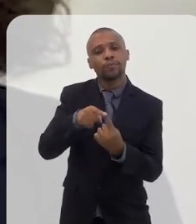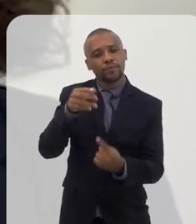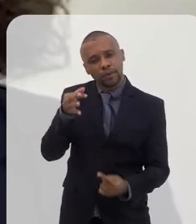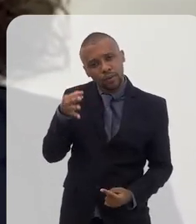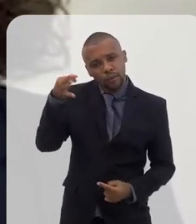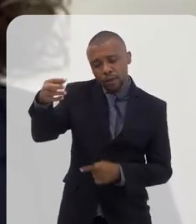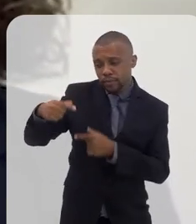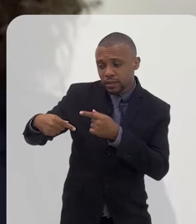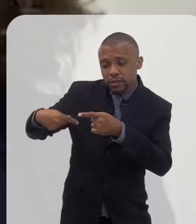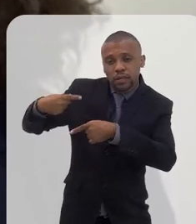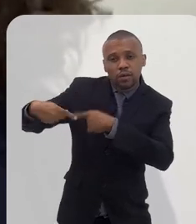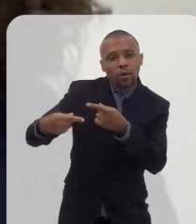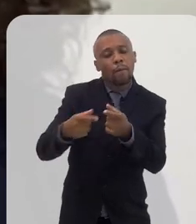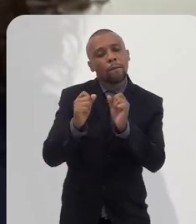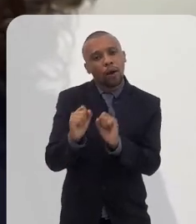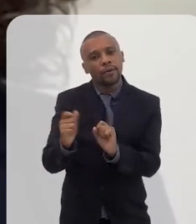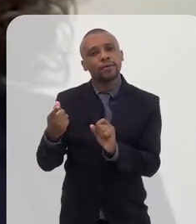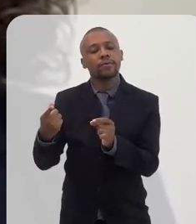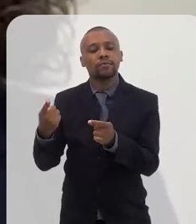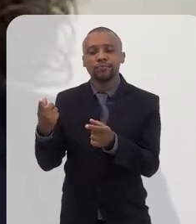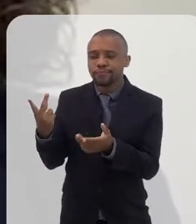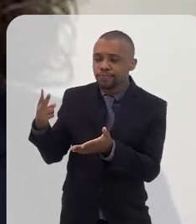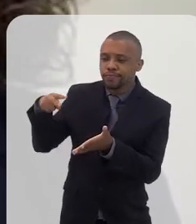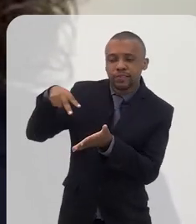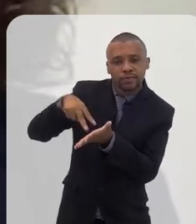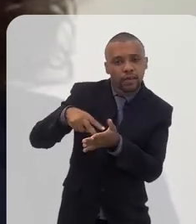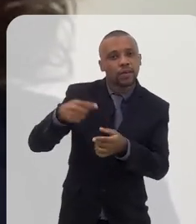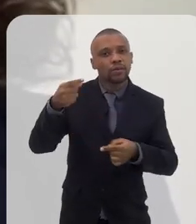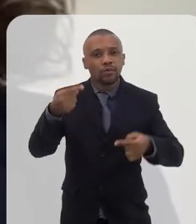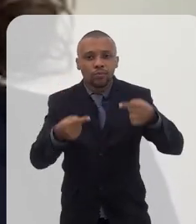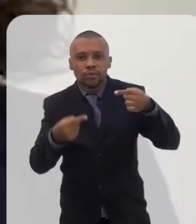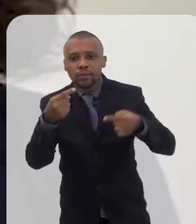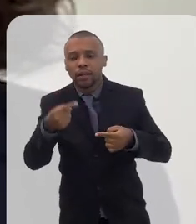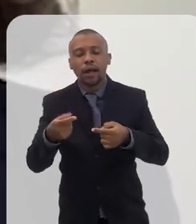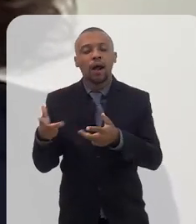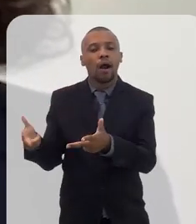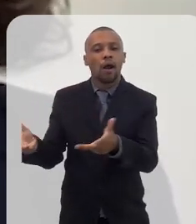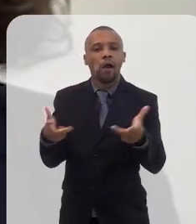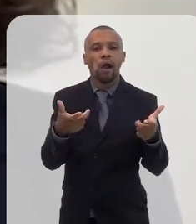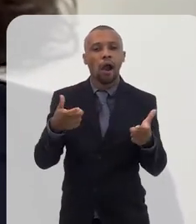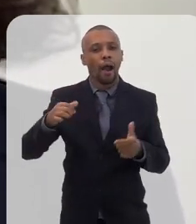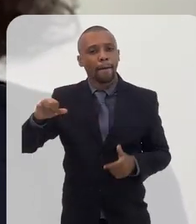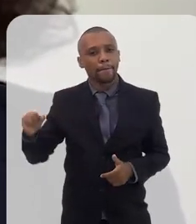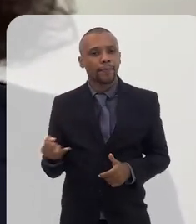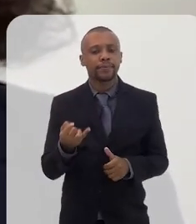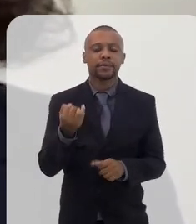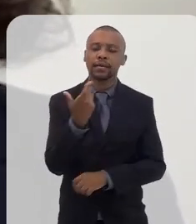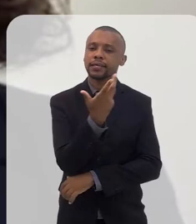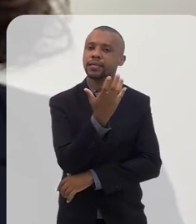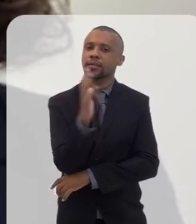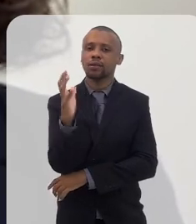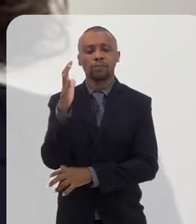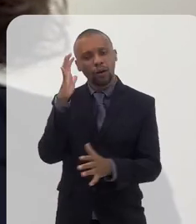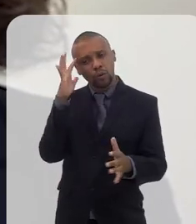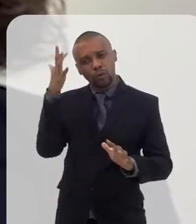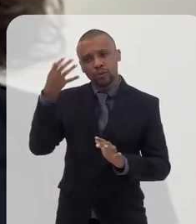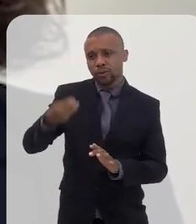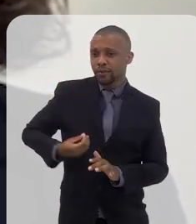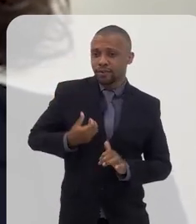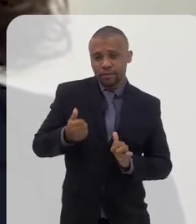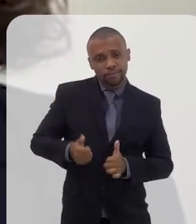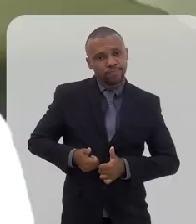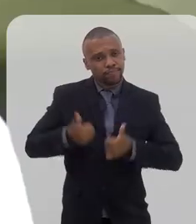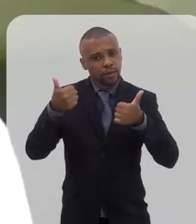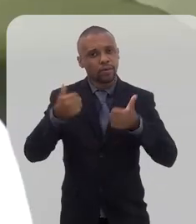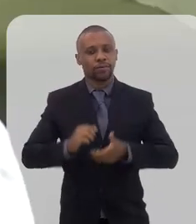gerações possam vir e também desfrutar dessa natureza e das condições melhores de vida, né?